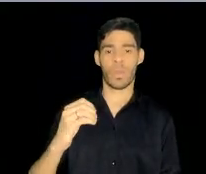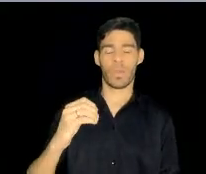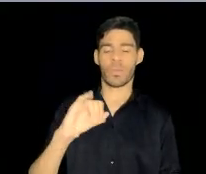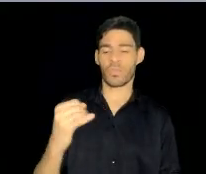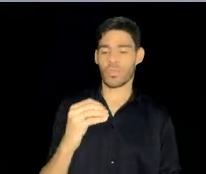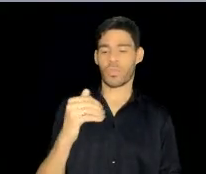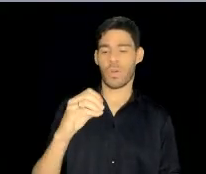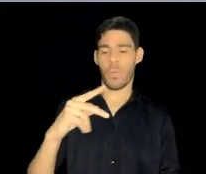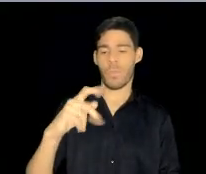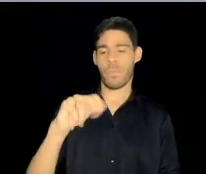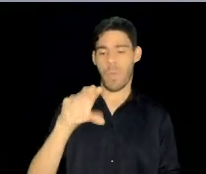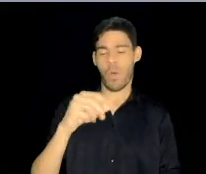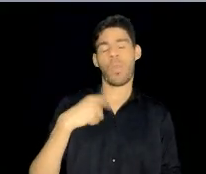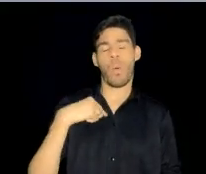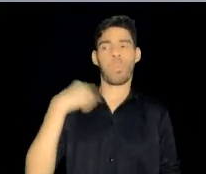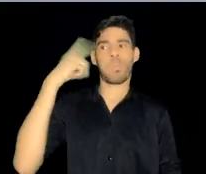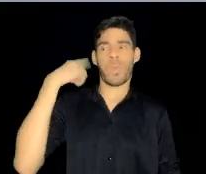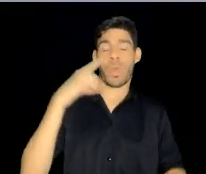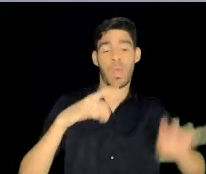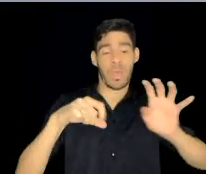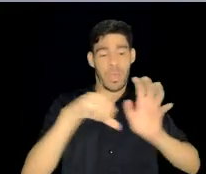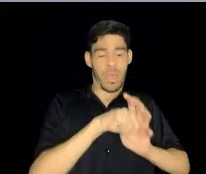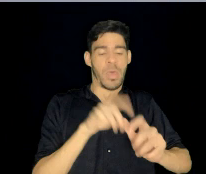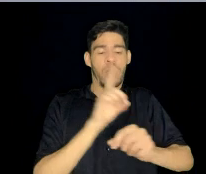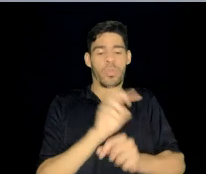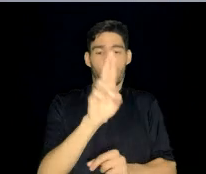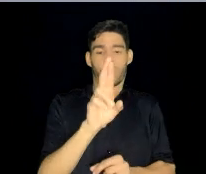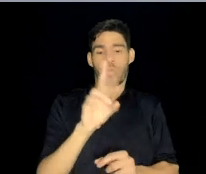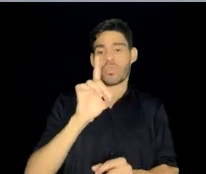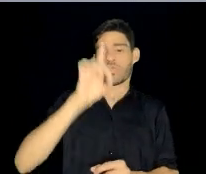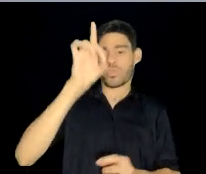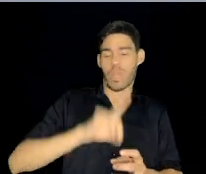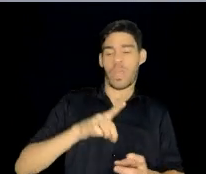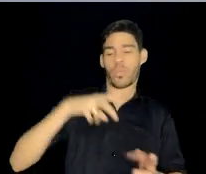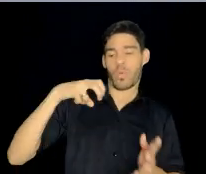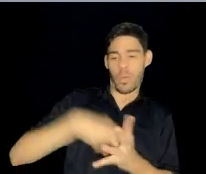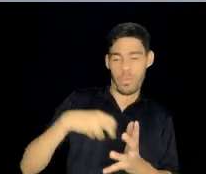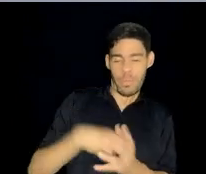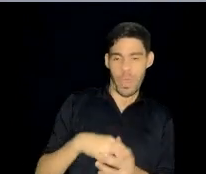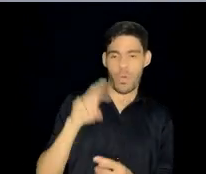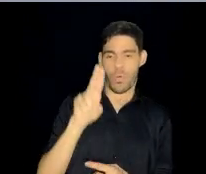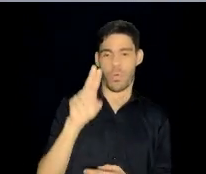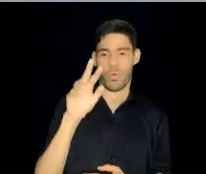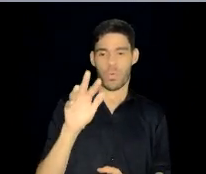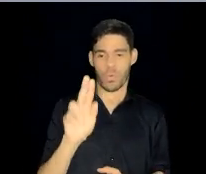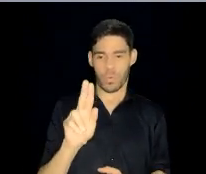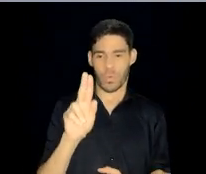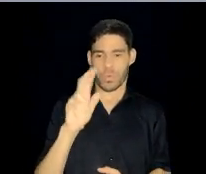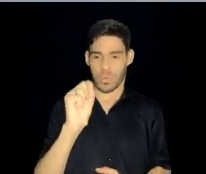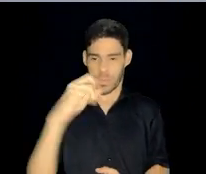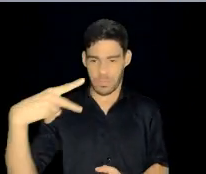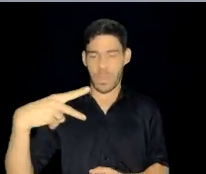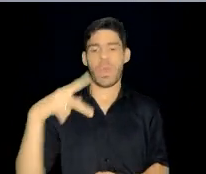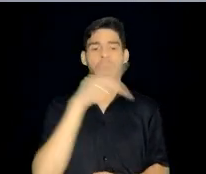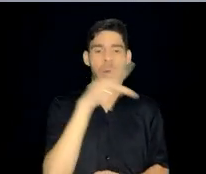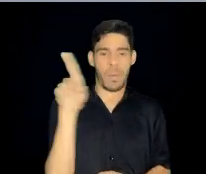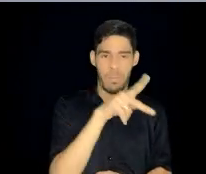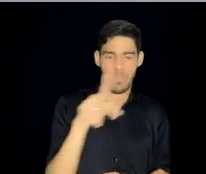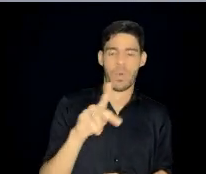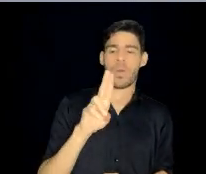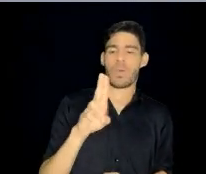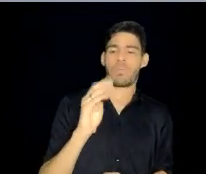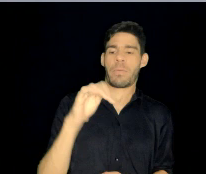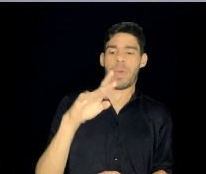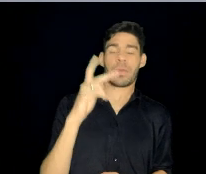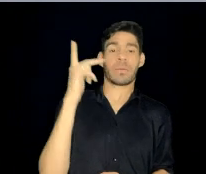Meu nome é João Paulo Martinelli, sou advogado criminalista, doutor em Direito Penal pela Universidade de São Paulo